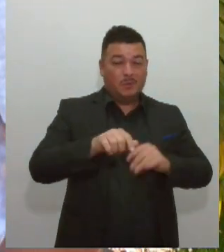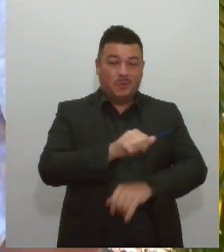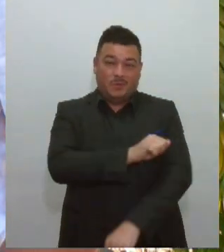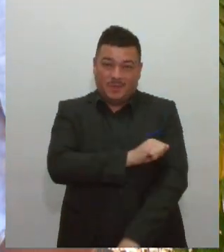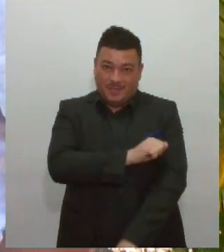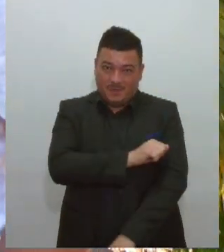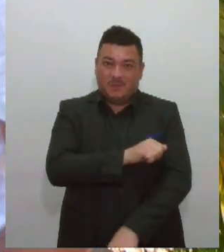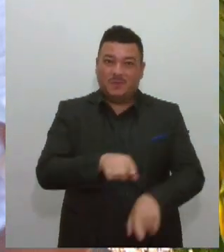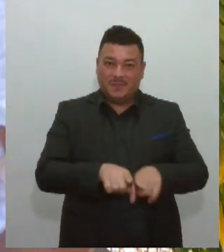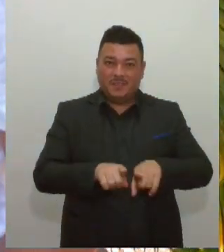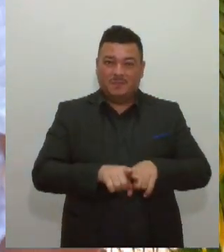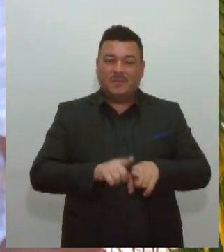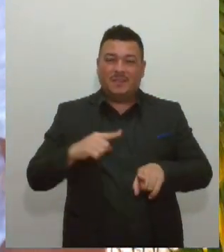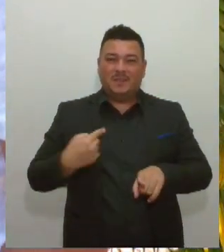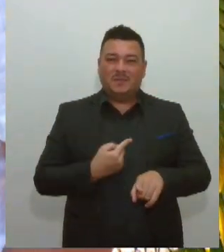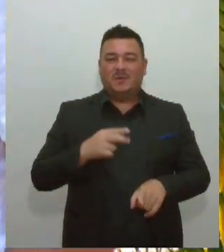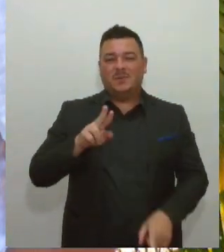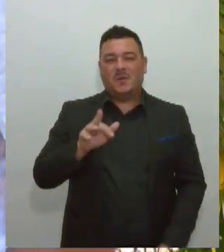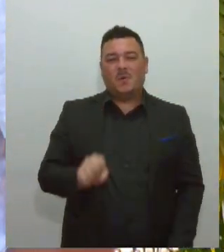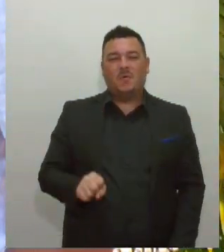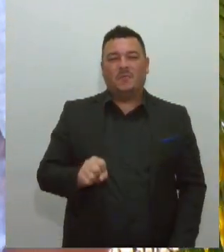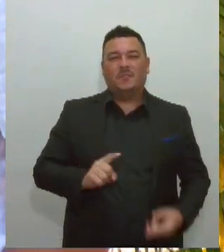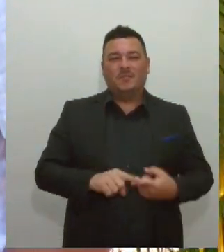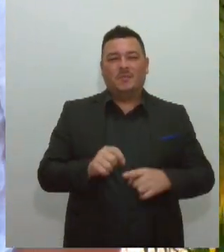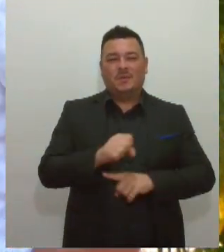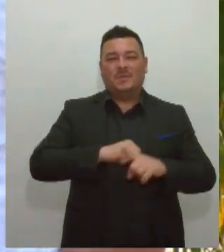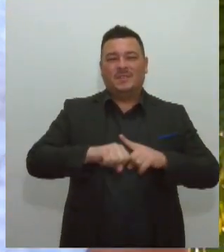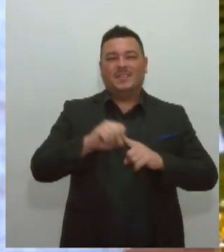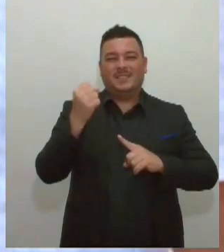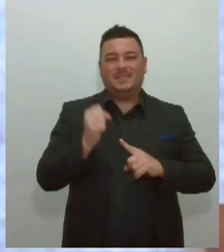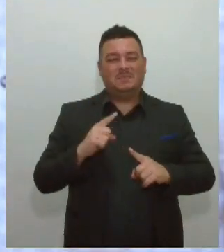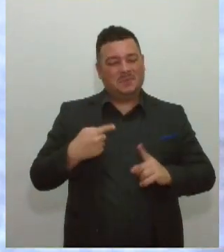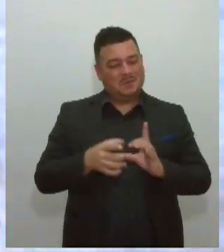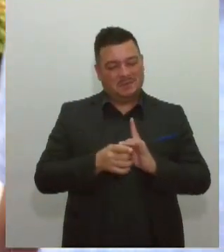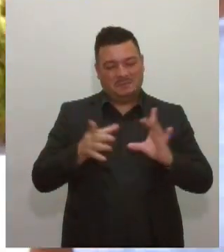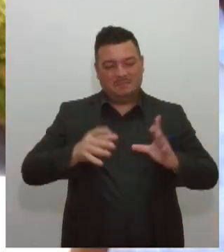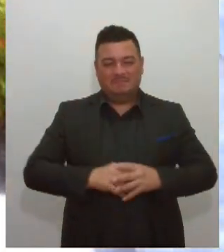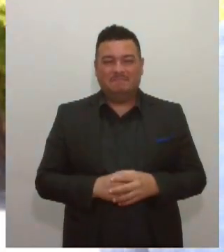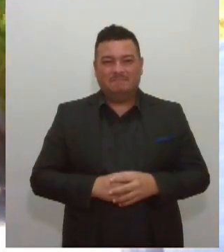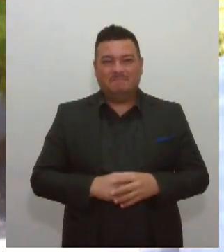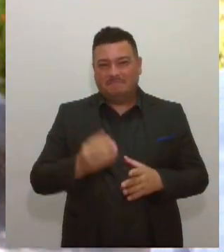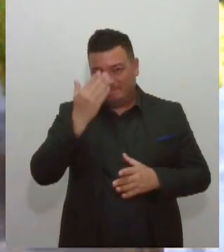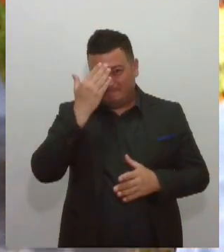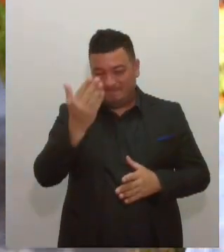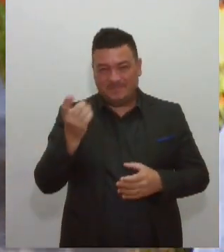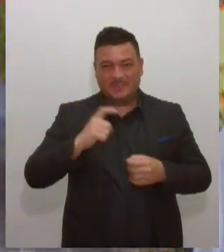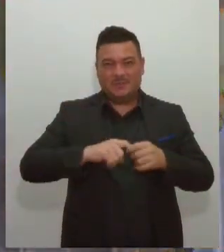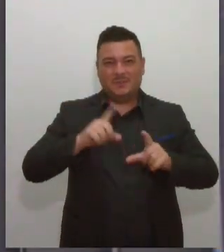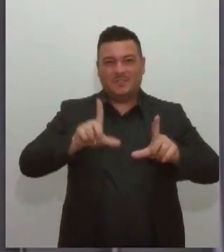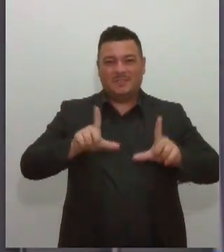nossa universidade, mas para a sociedade sergipana. Estamos aqui à disposição. Obrigado, professor. Voltamos aos estúdios.